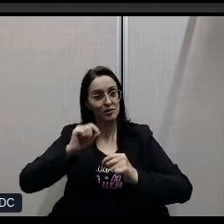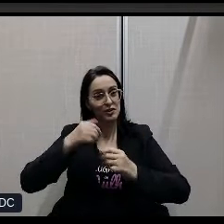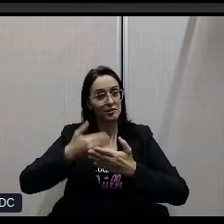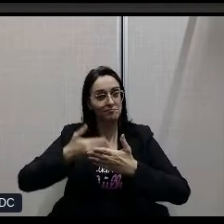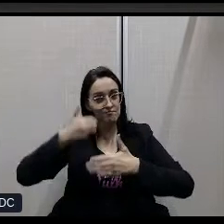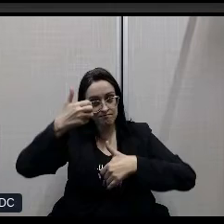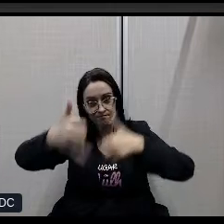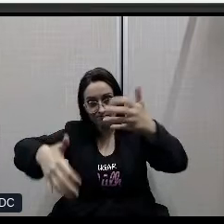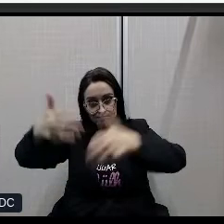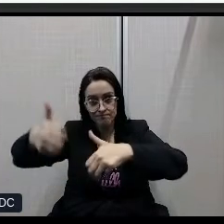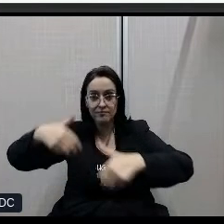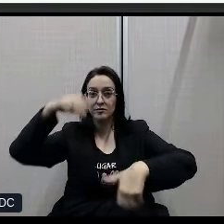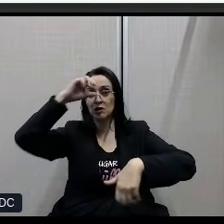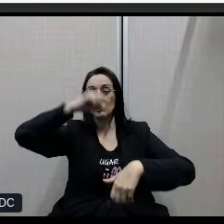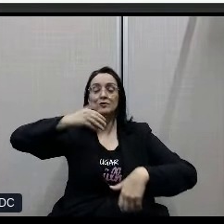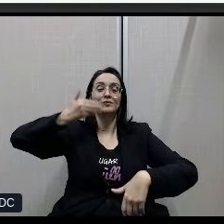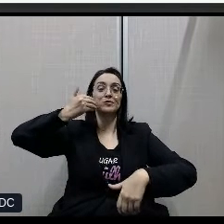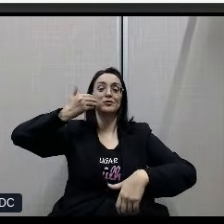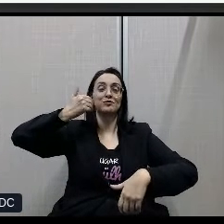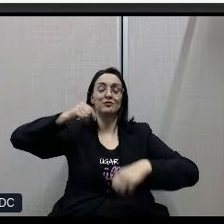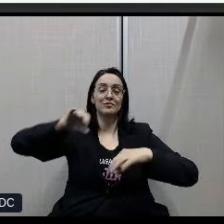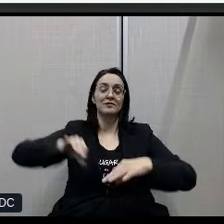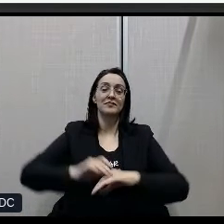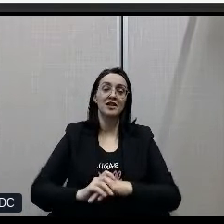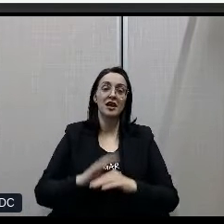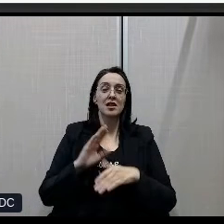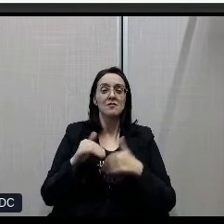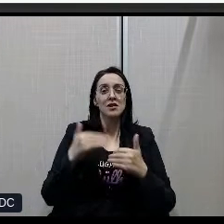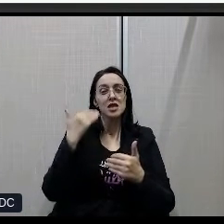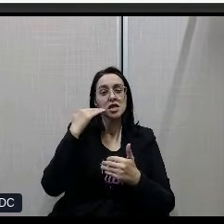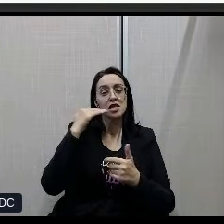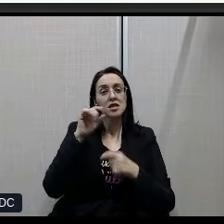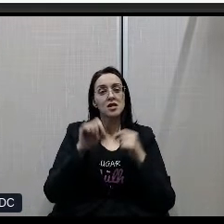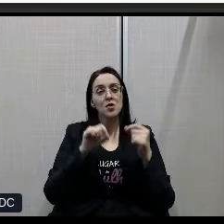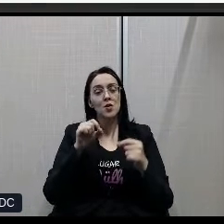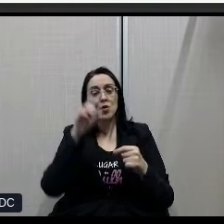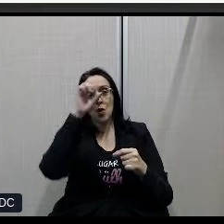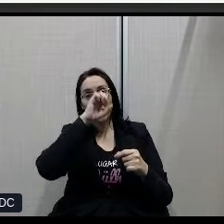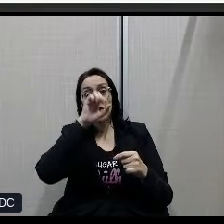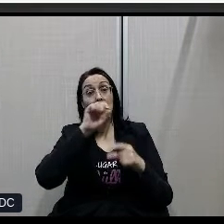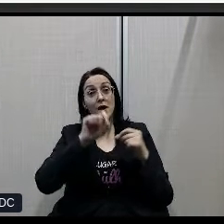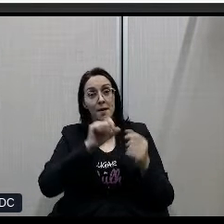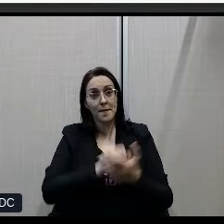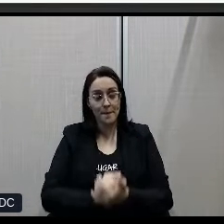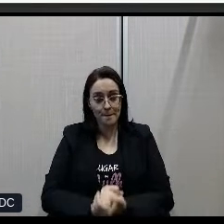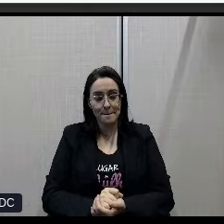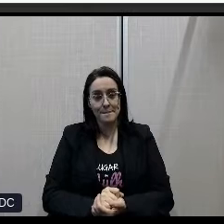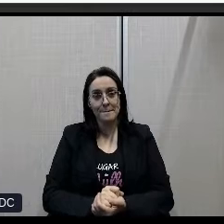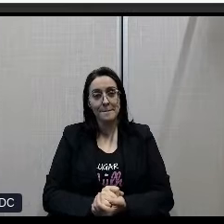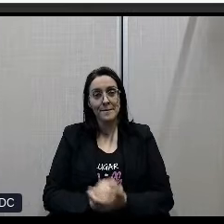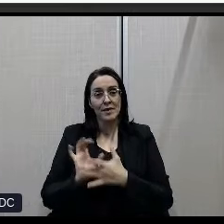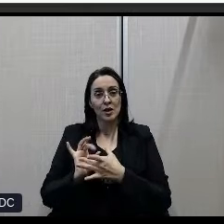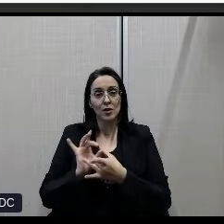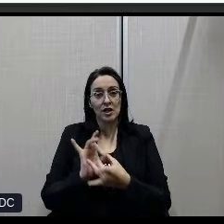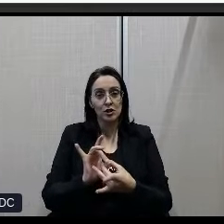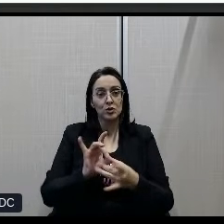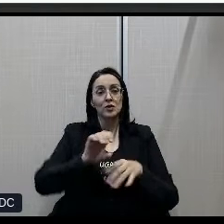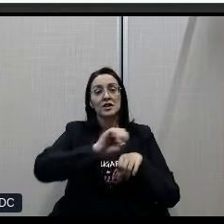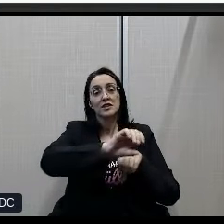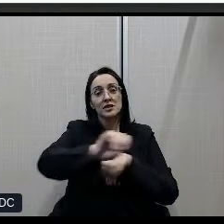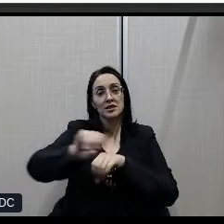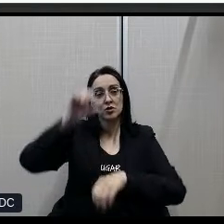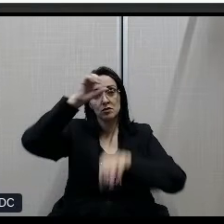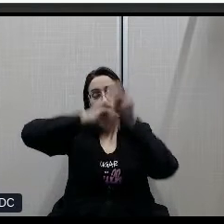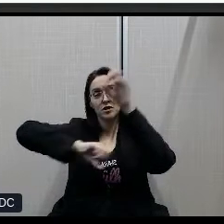lhe passado. E aí eu quis entender um pouquinho o que é o aprender. Num contexto de